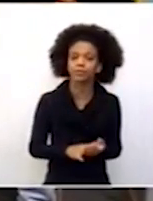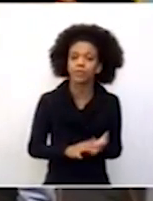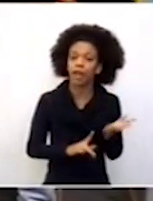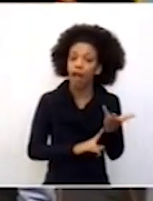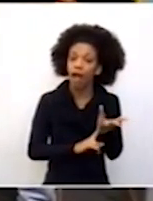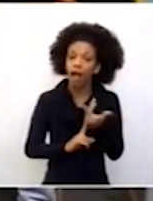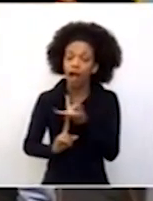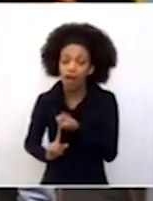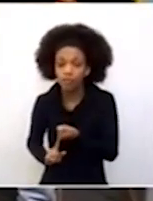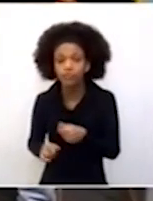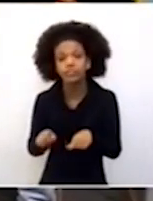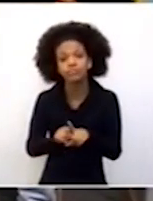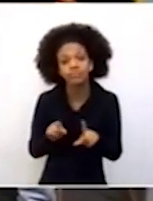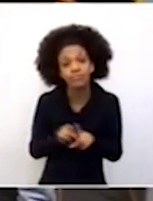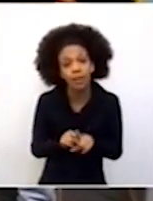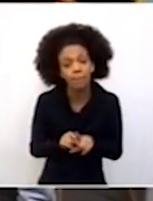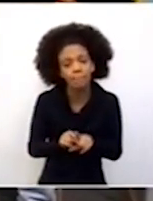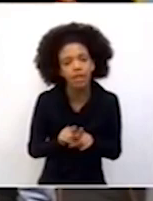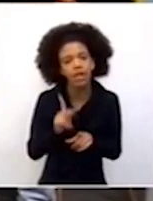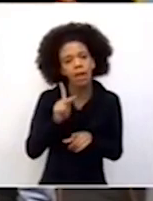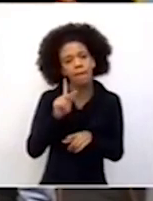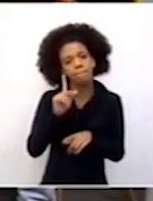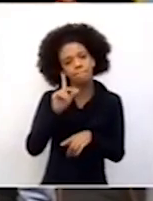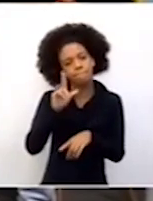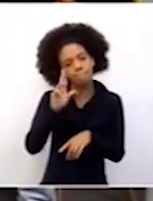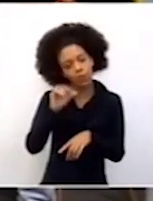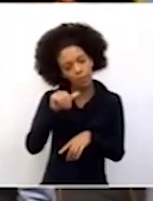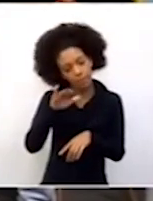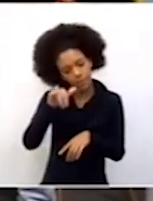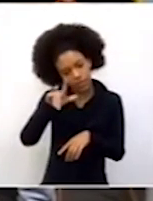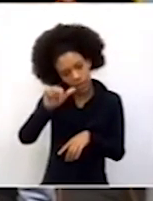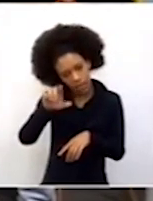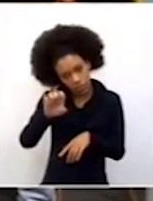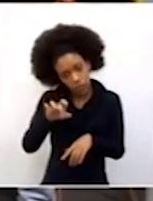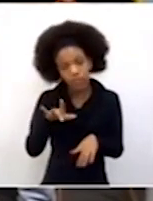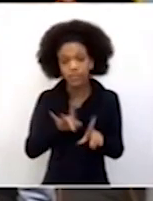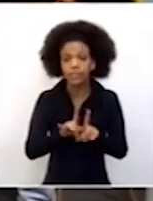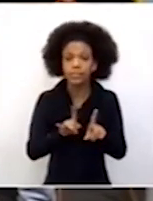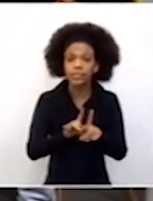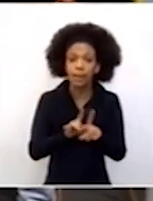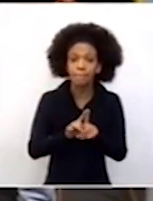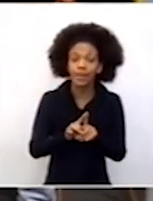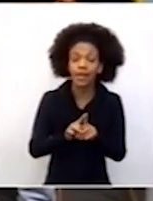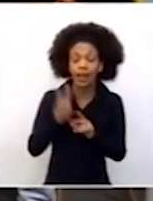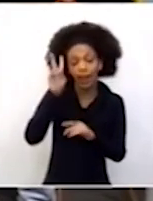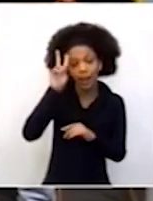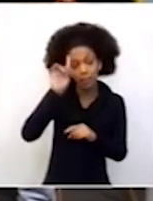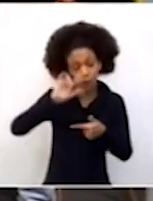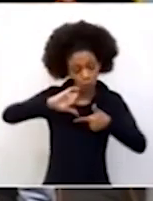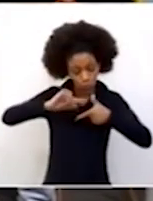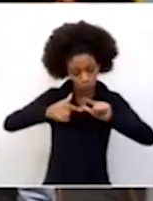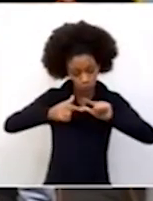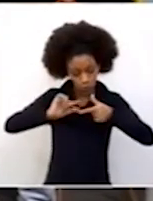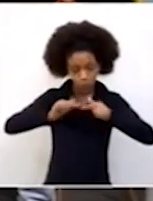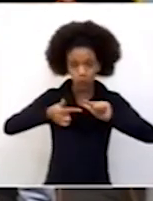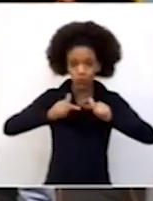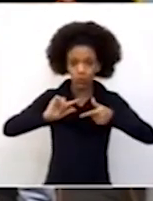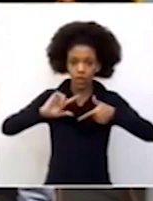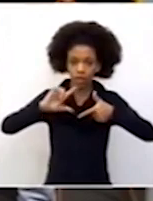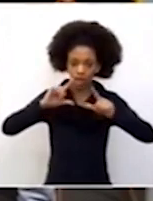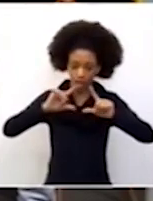professora Adriana falou da probabilidade. Professora Maria lembrou dos ângulos, né?